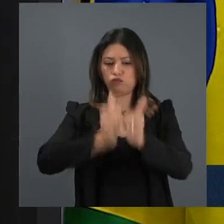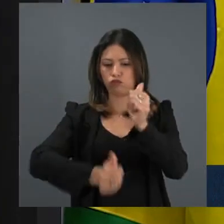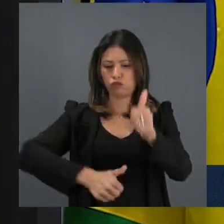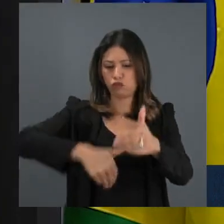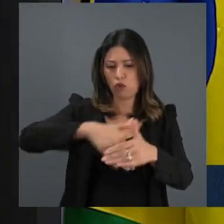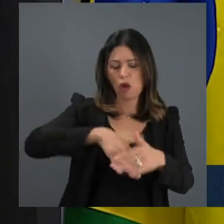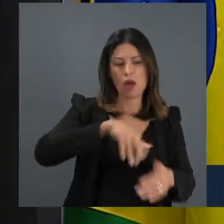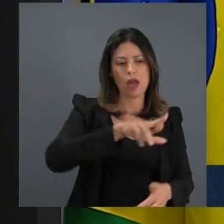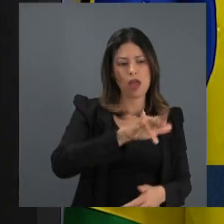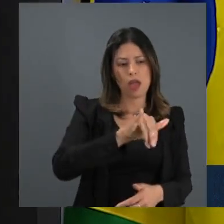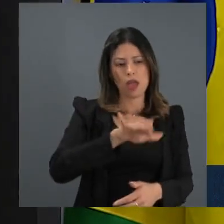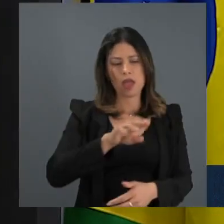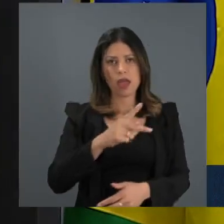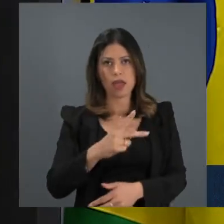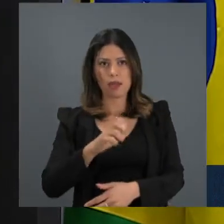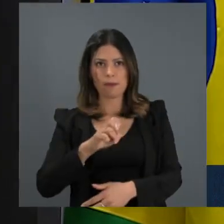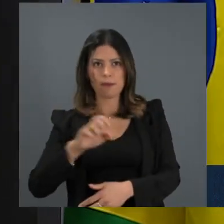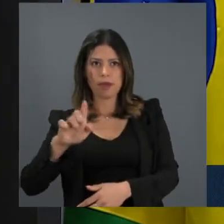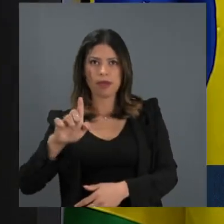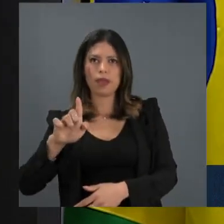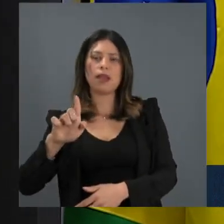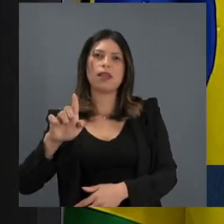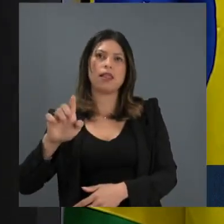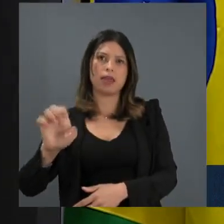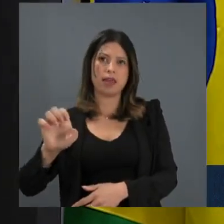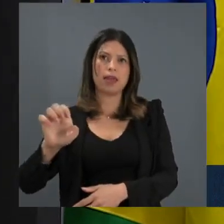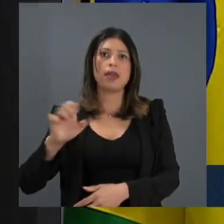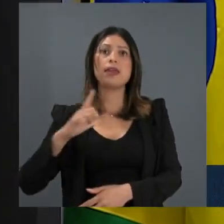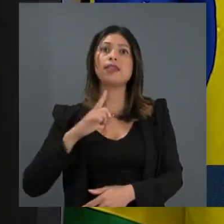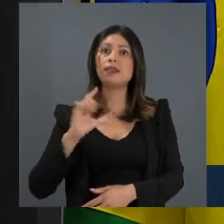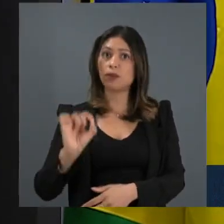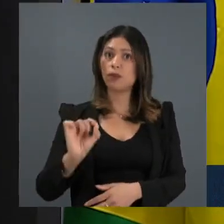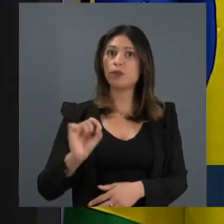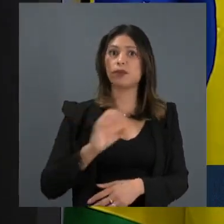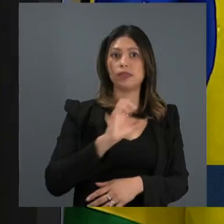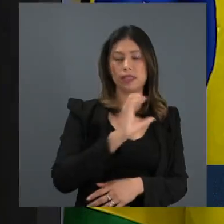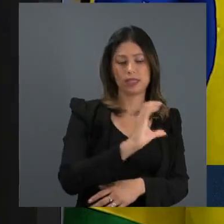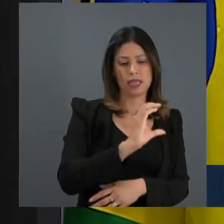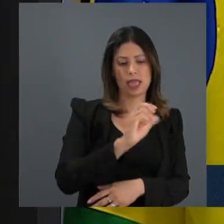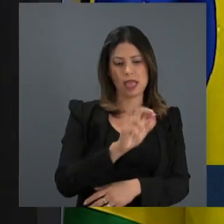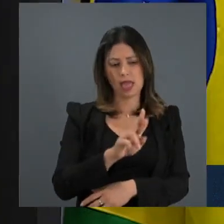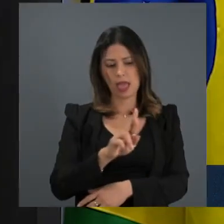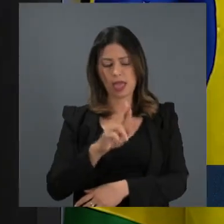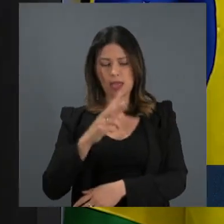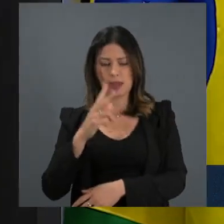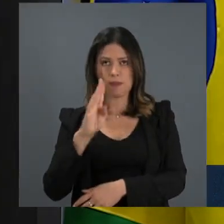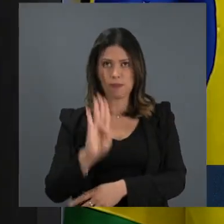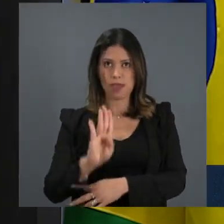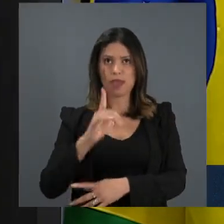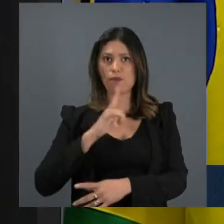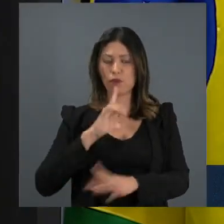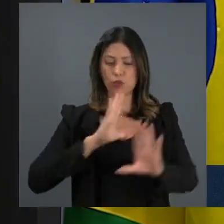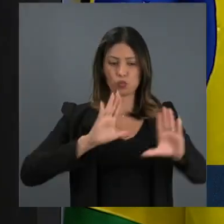e o CRB, que foi o clube alagoano, que fez mais pontos